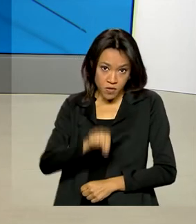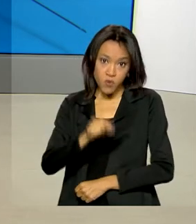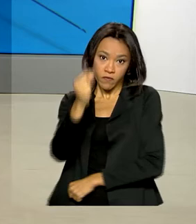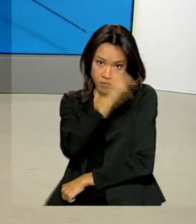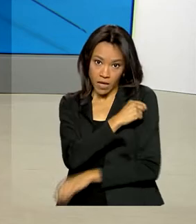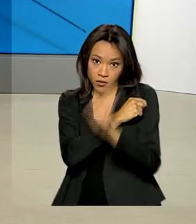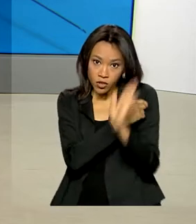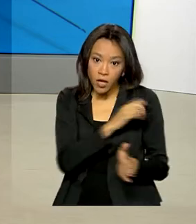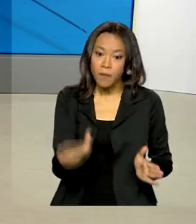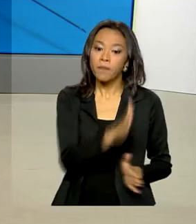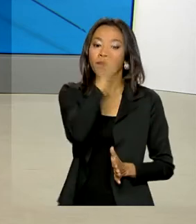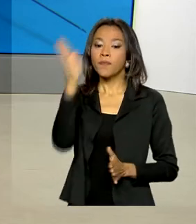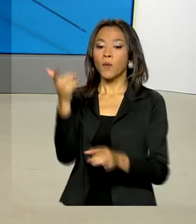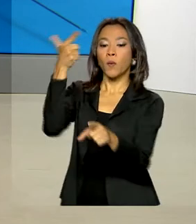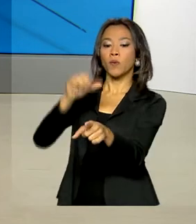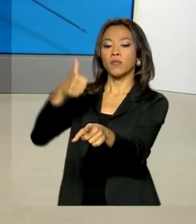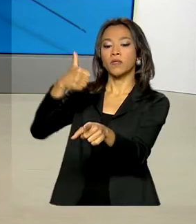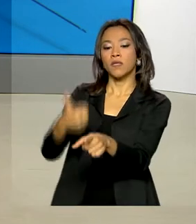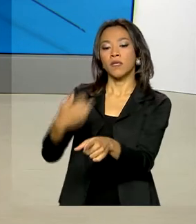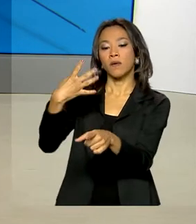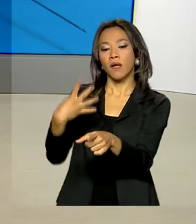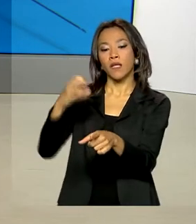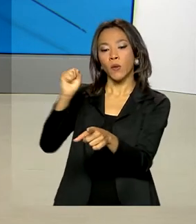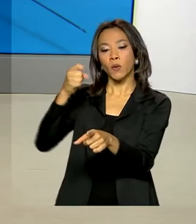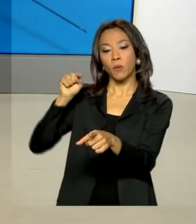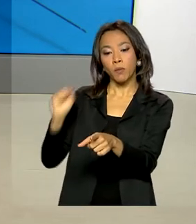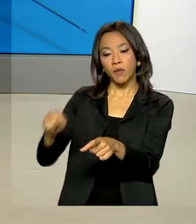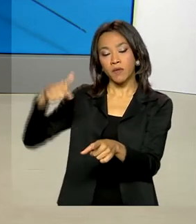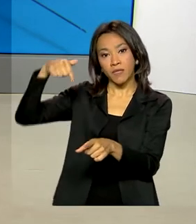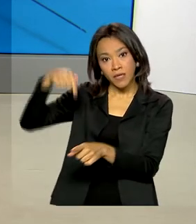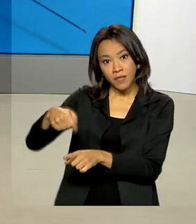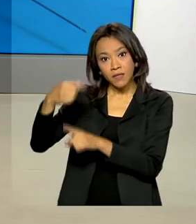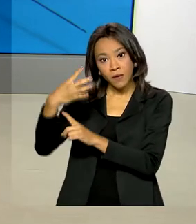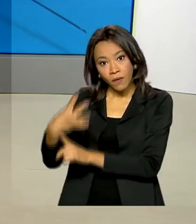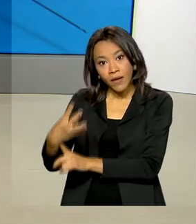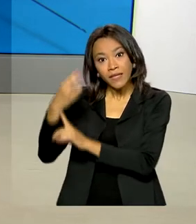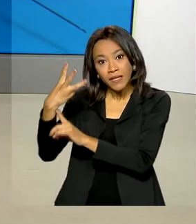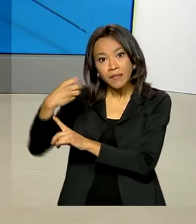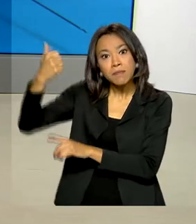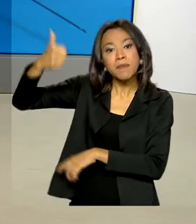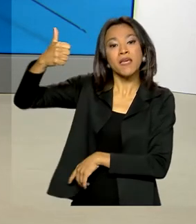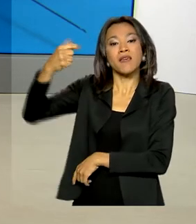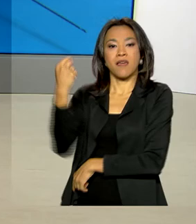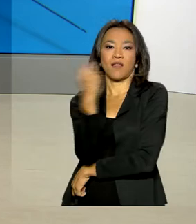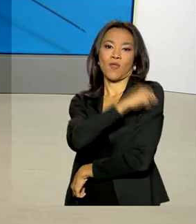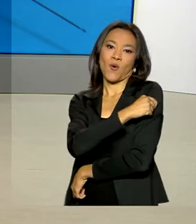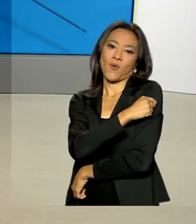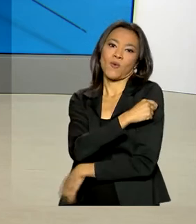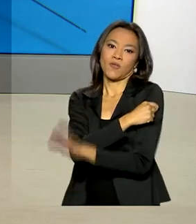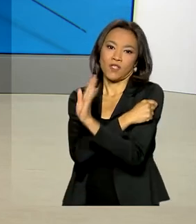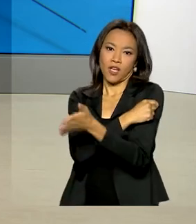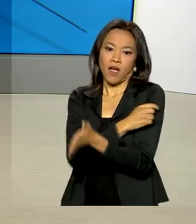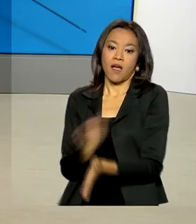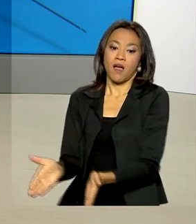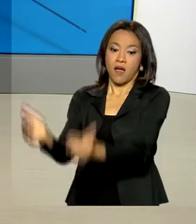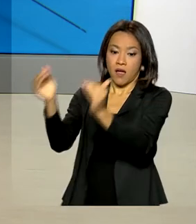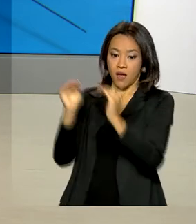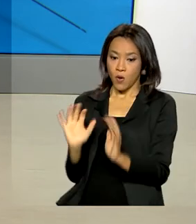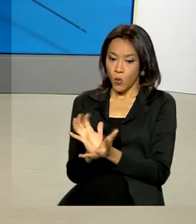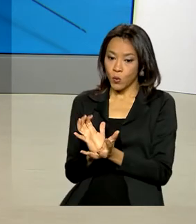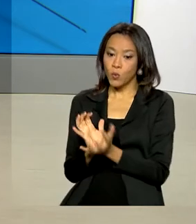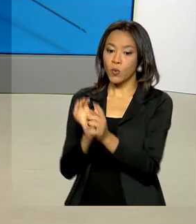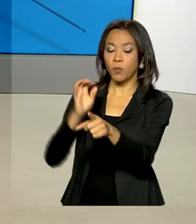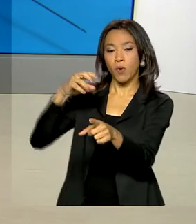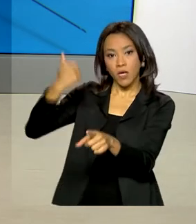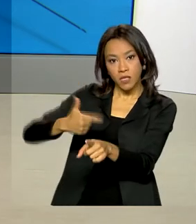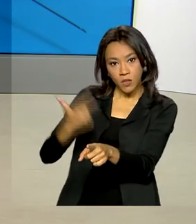148 milhões 743 mil pessoas tomaram a primeira dose da vacina. O número de brasileiros que tomaram a